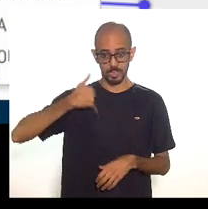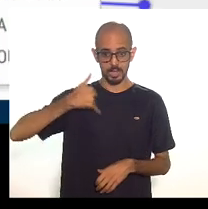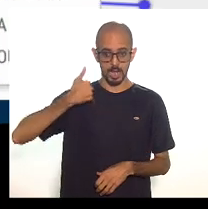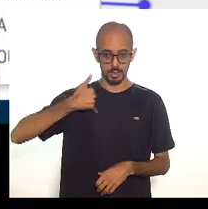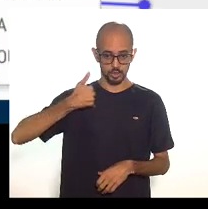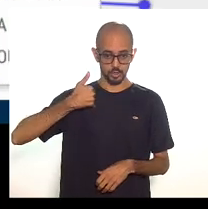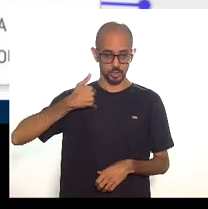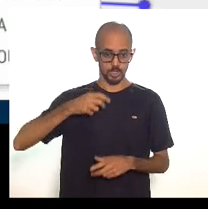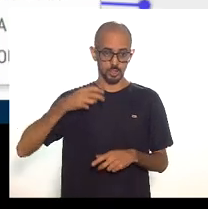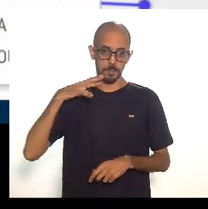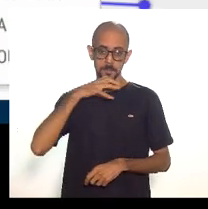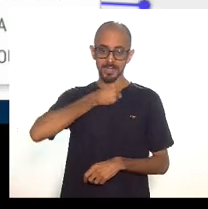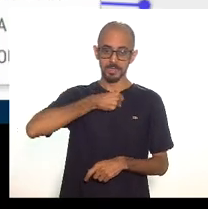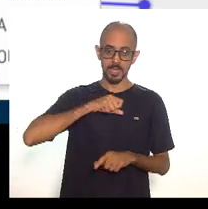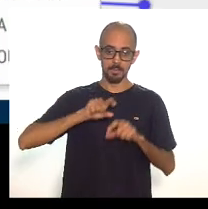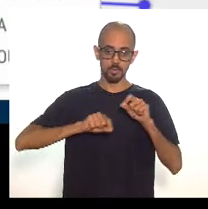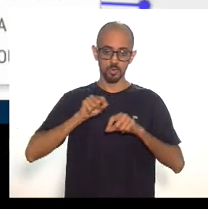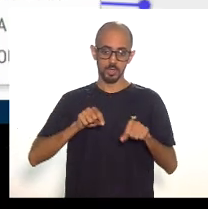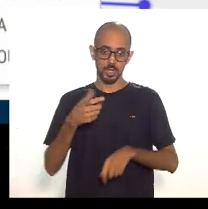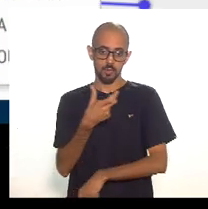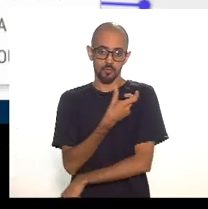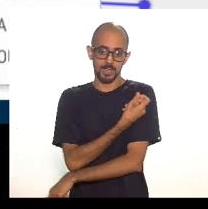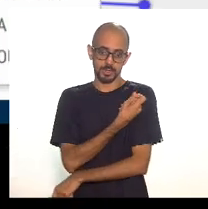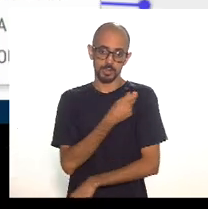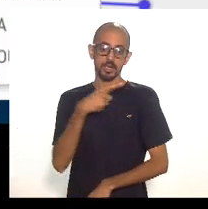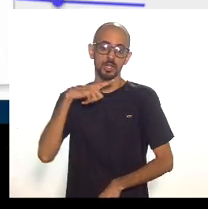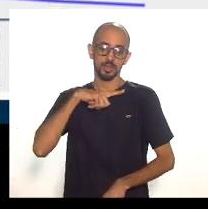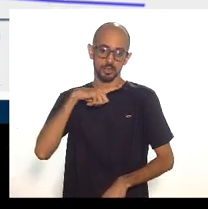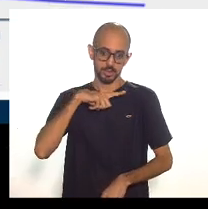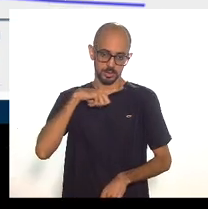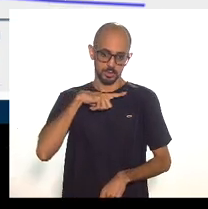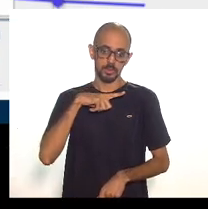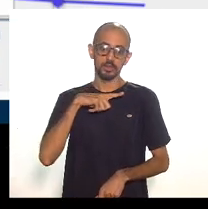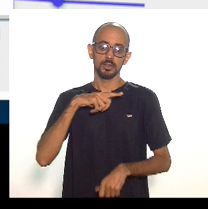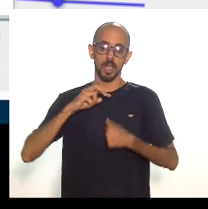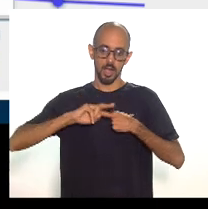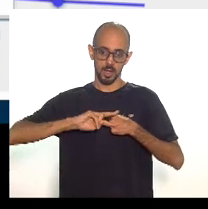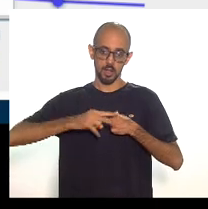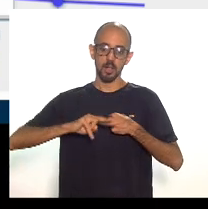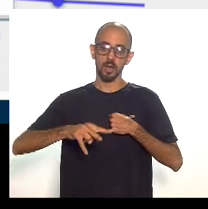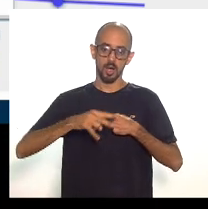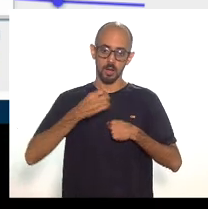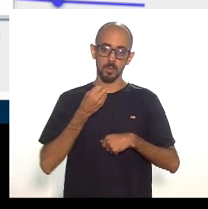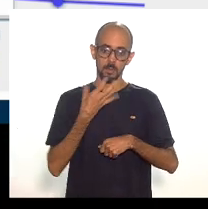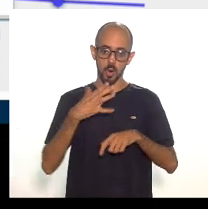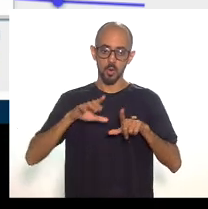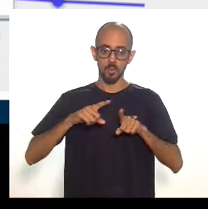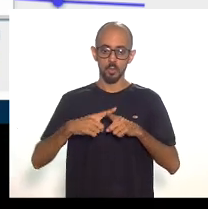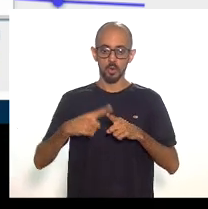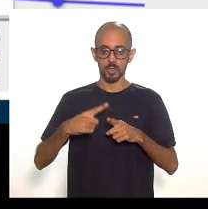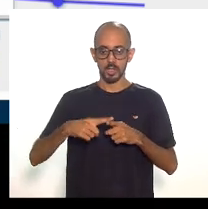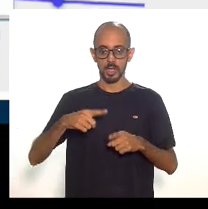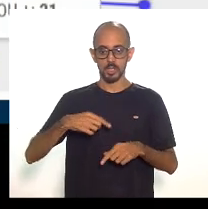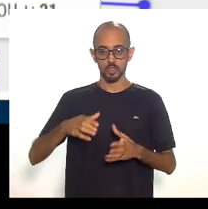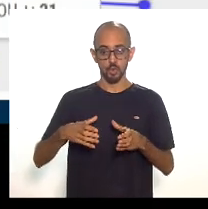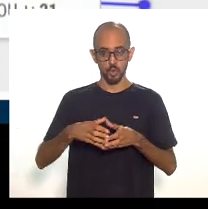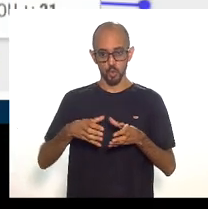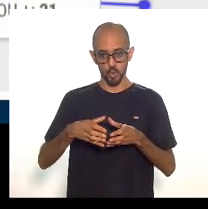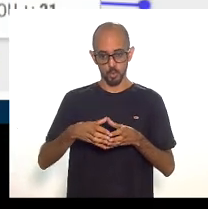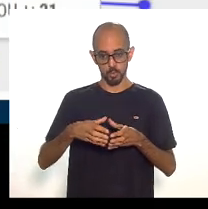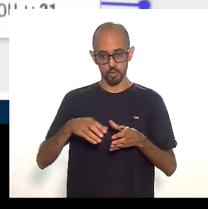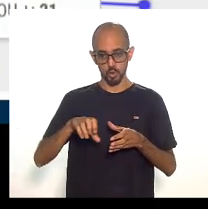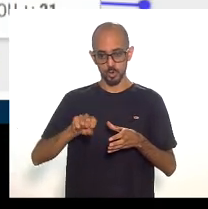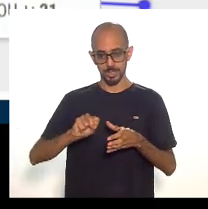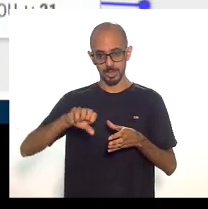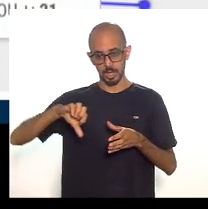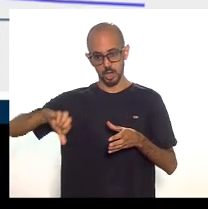Então a gente pode perceber que a vacina já está fazendo efeito, a gente já tem uma redução nesse grupo de 89 e